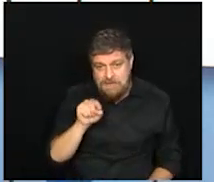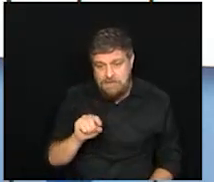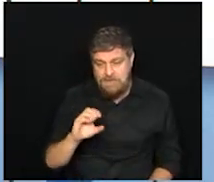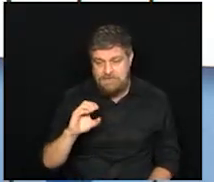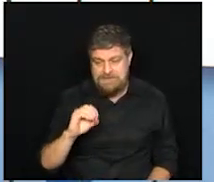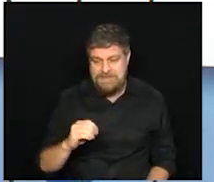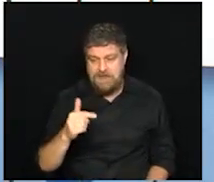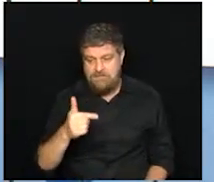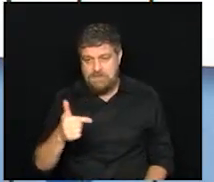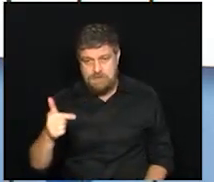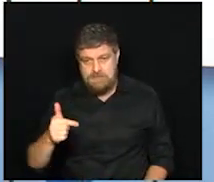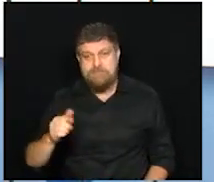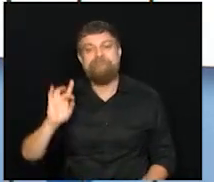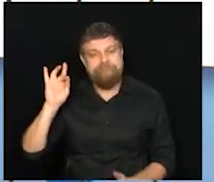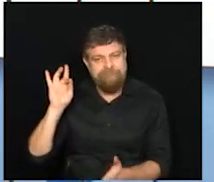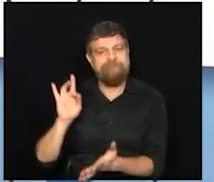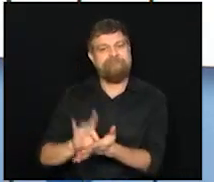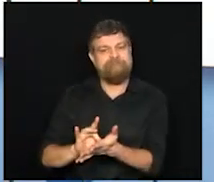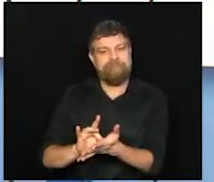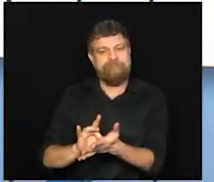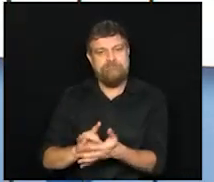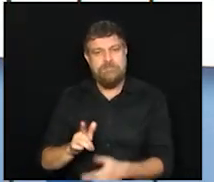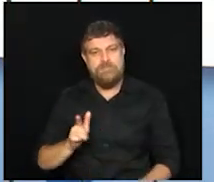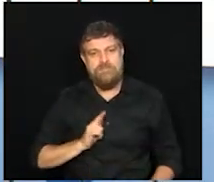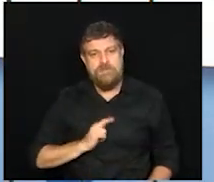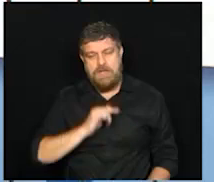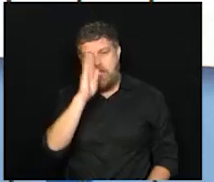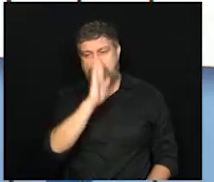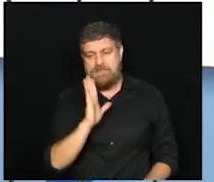45.022 casos confirmados. O Brasil soma